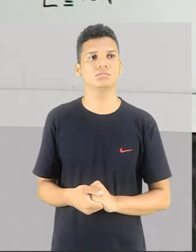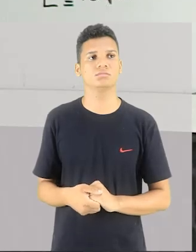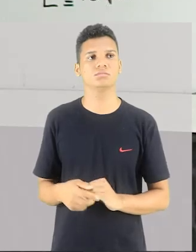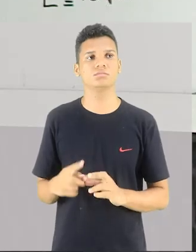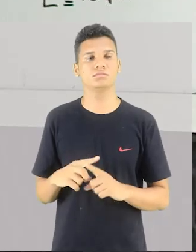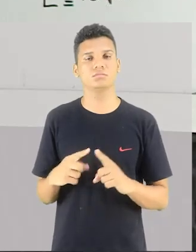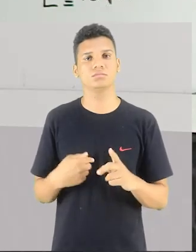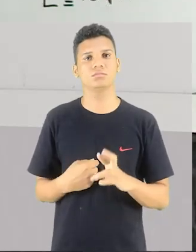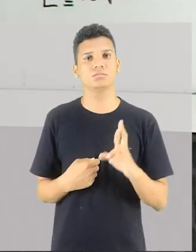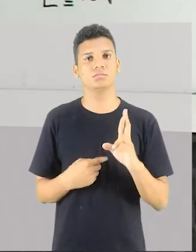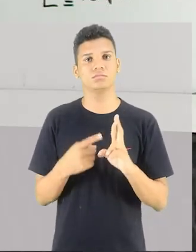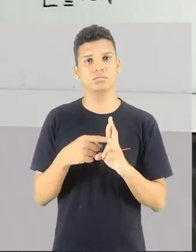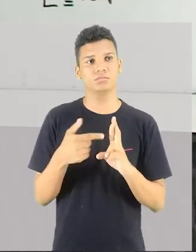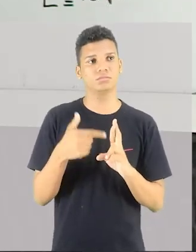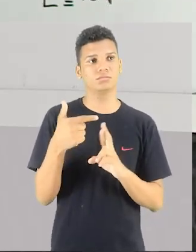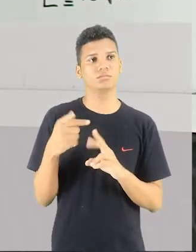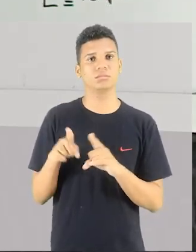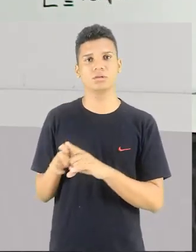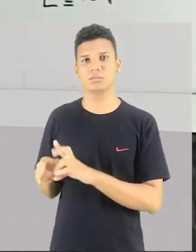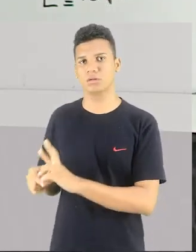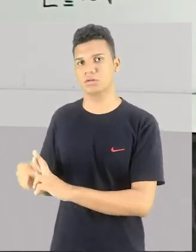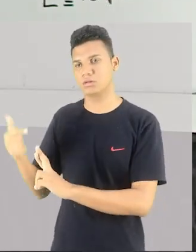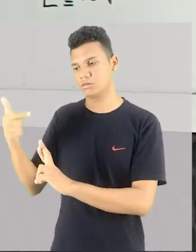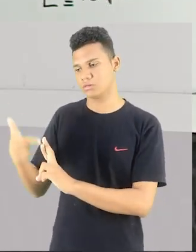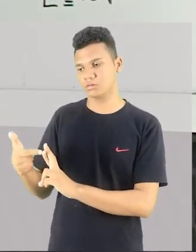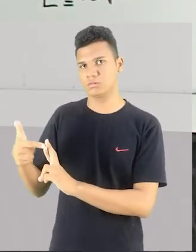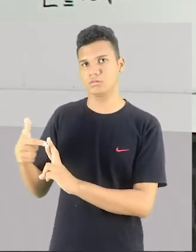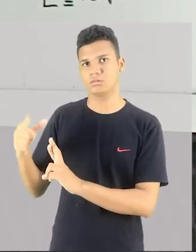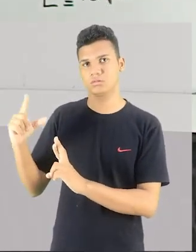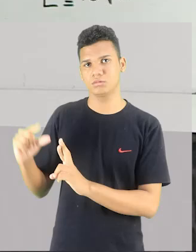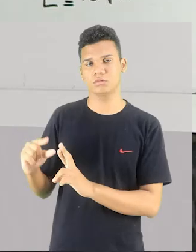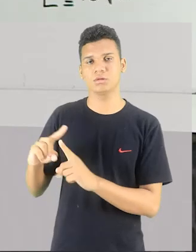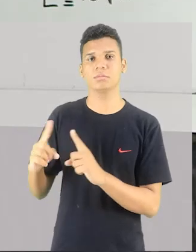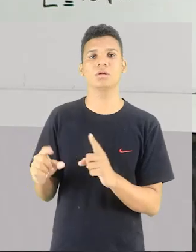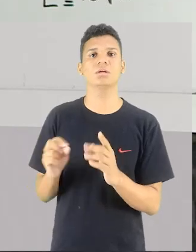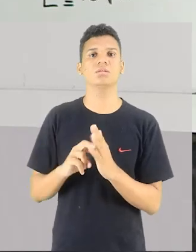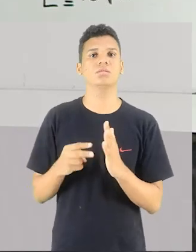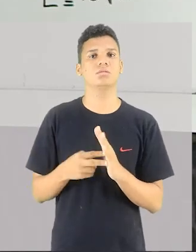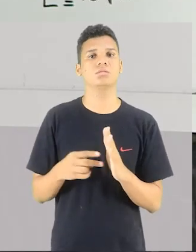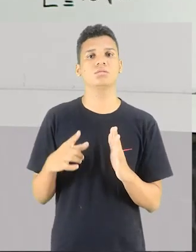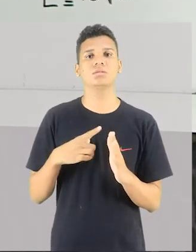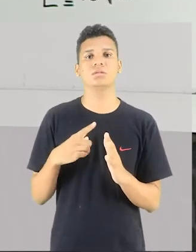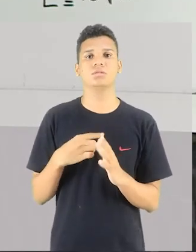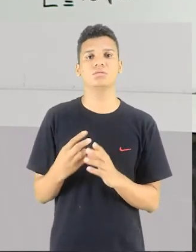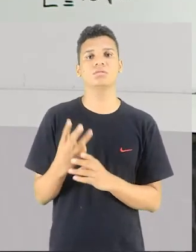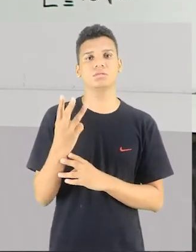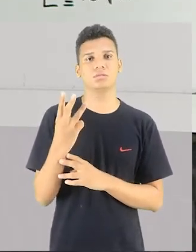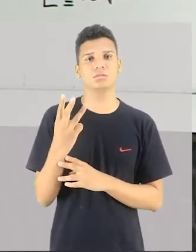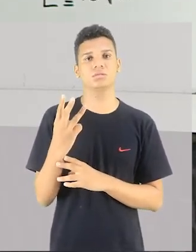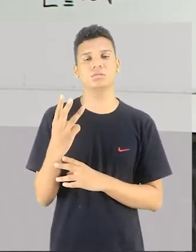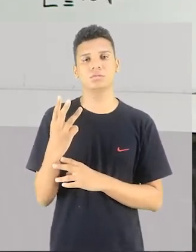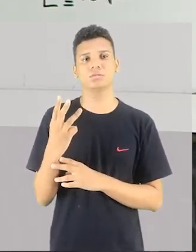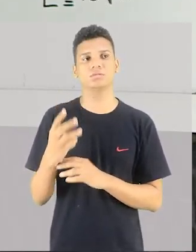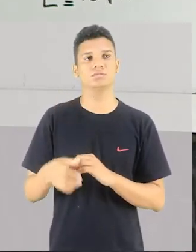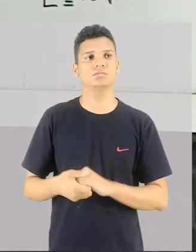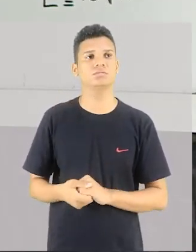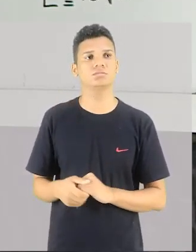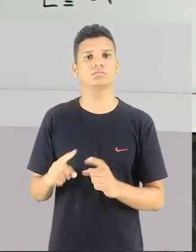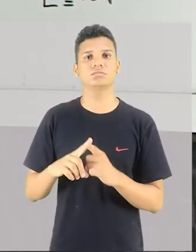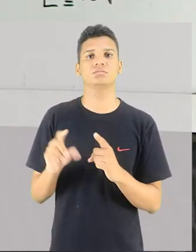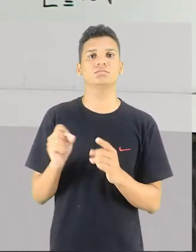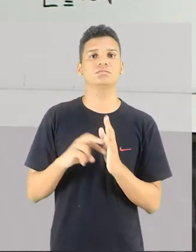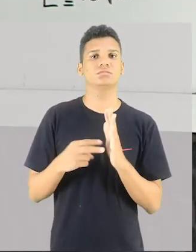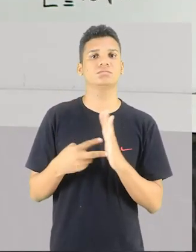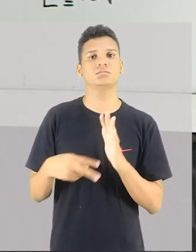maior menos o raio do Círculo menor tá pediu pediu para usar três como aproximação para pi né então vamos